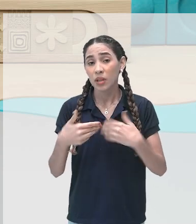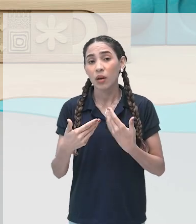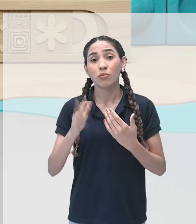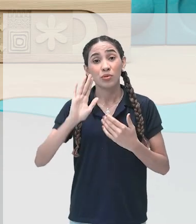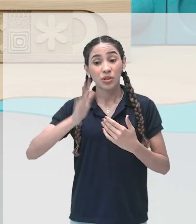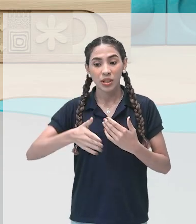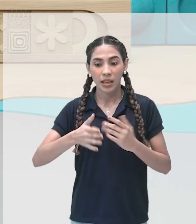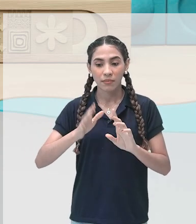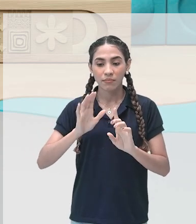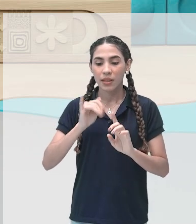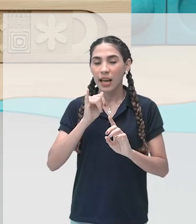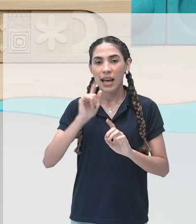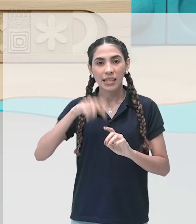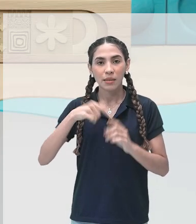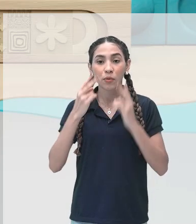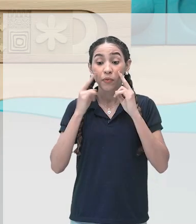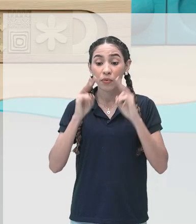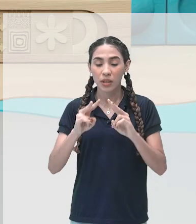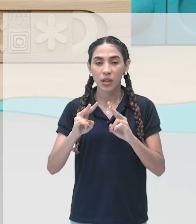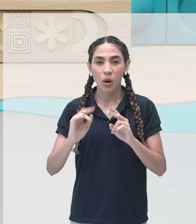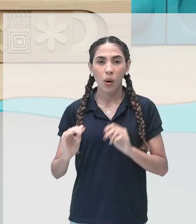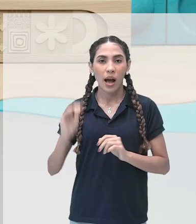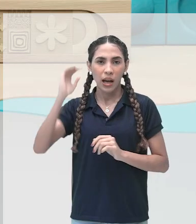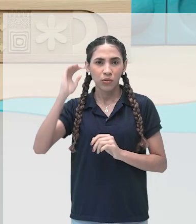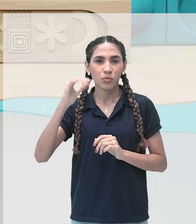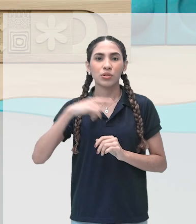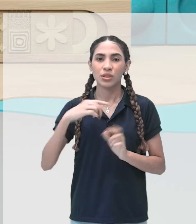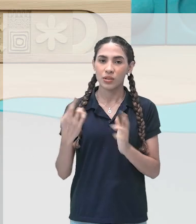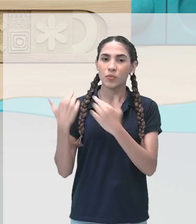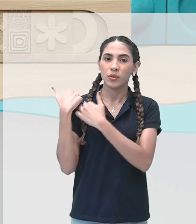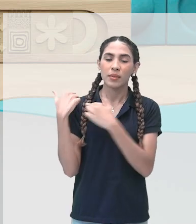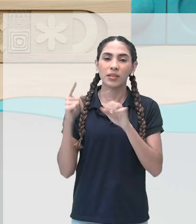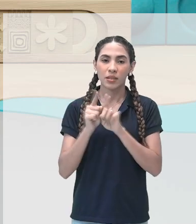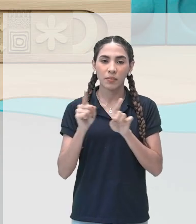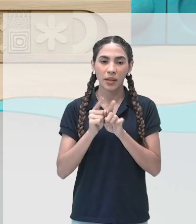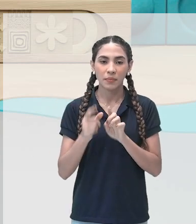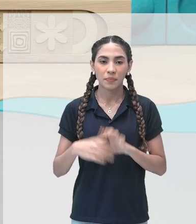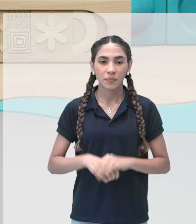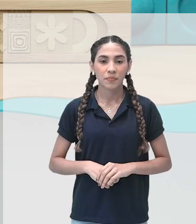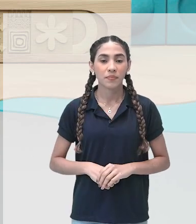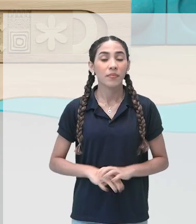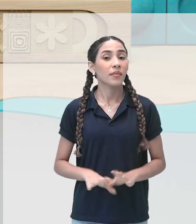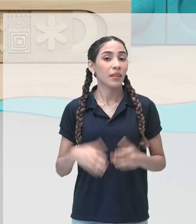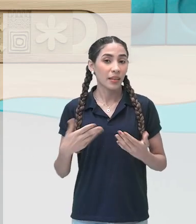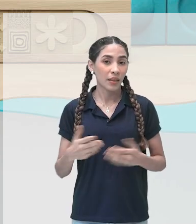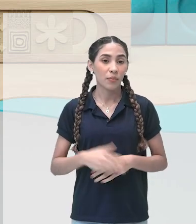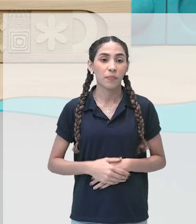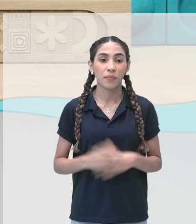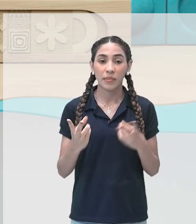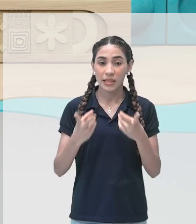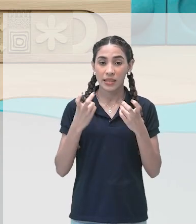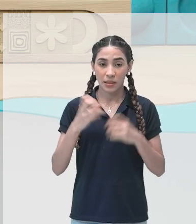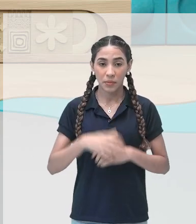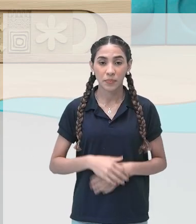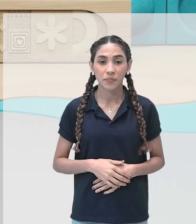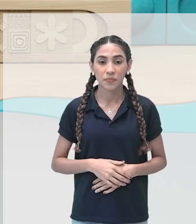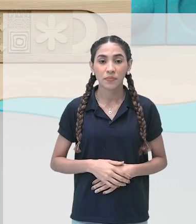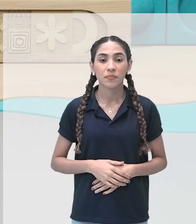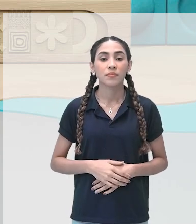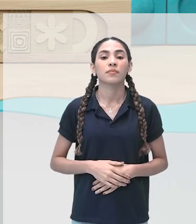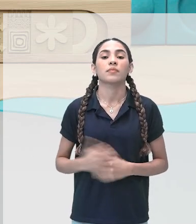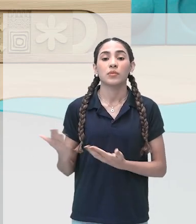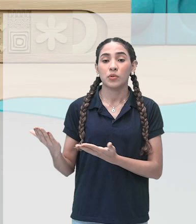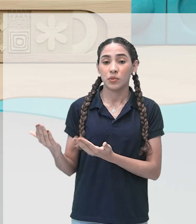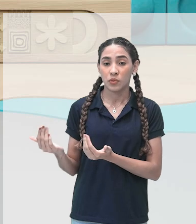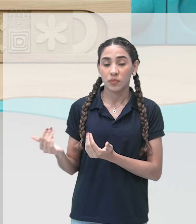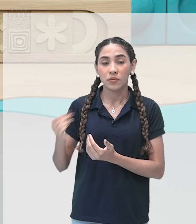como adultos, correto? E tinham tais responsabilidades. E aí, percebam que ela, a